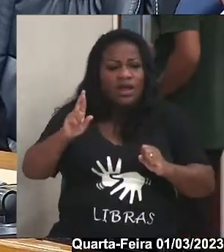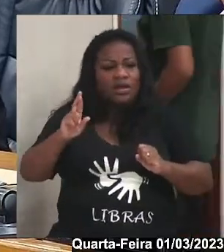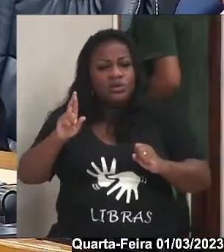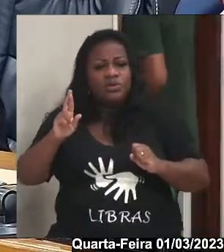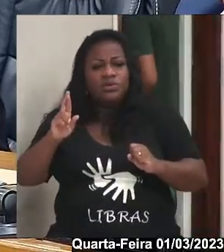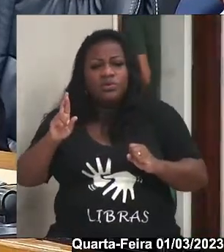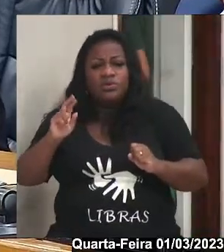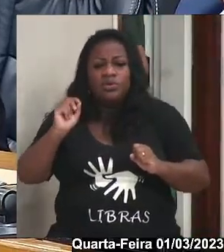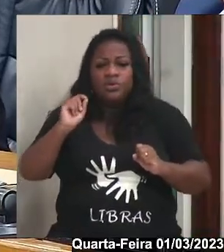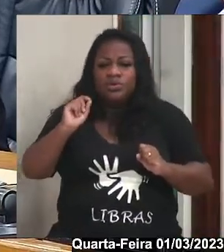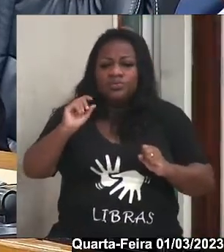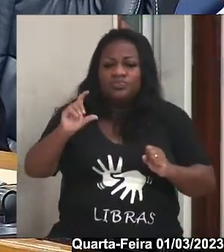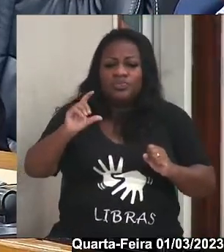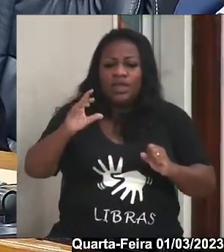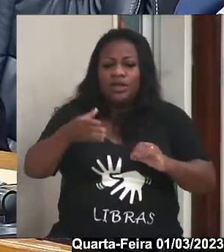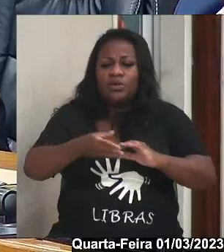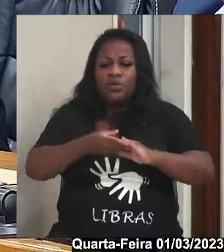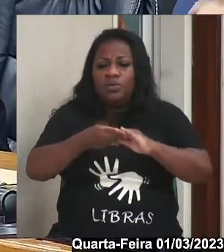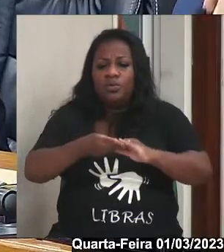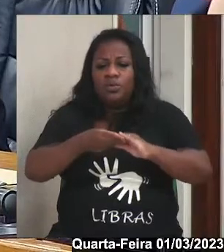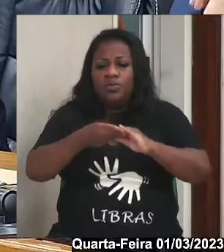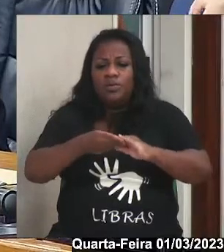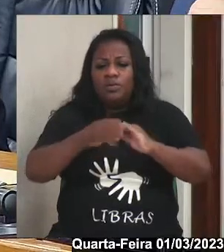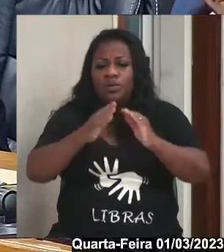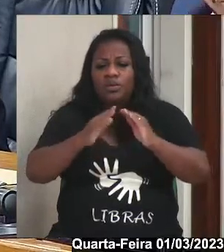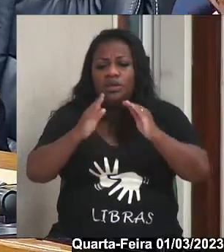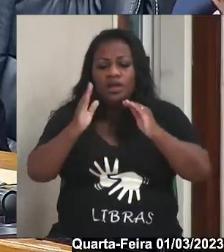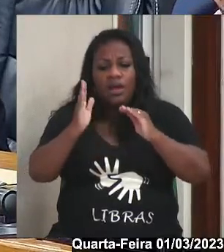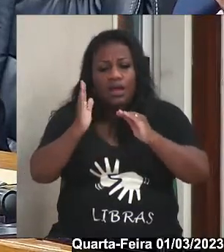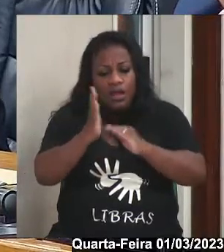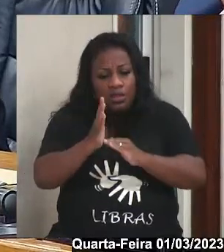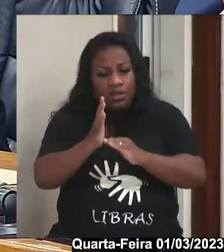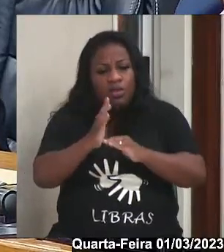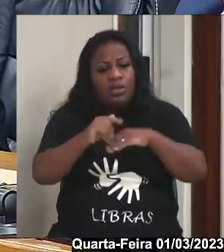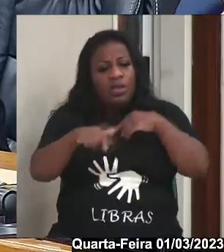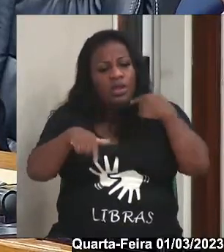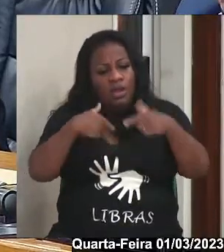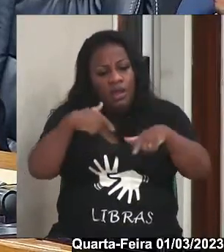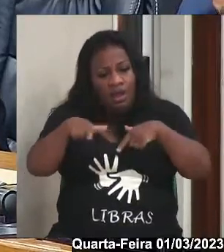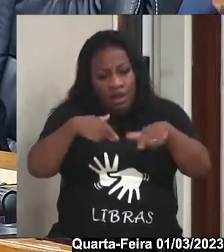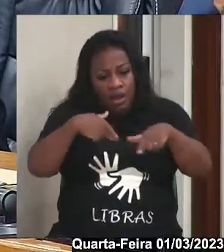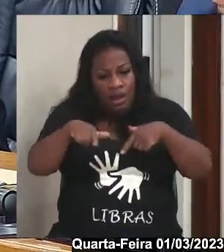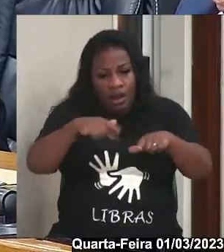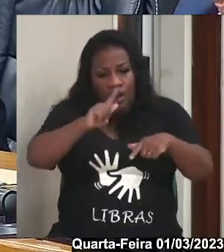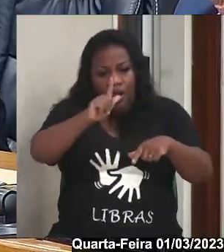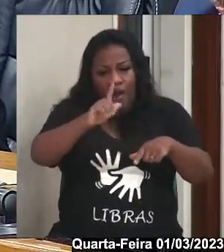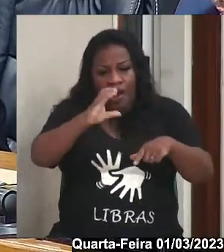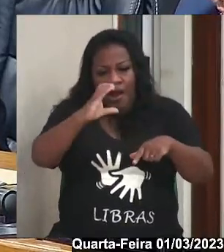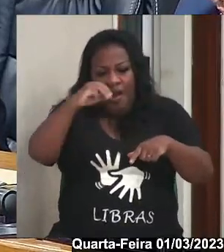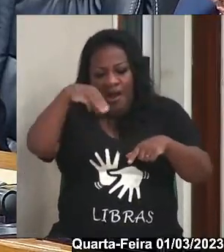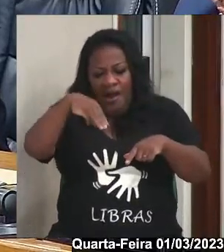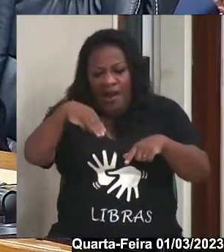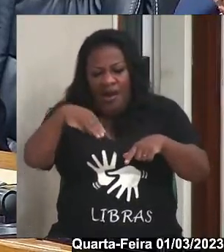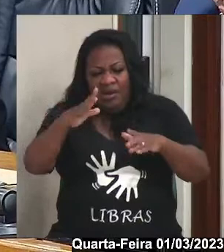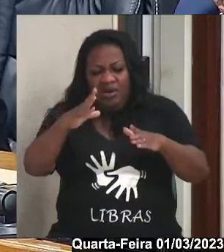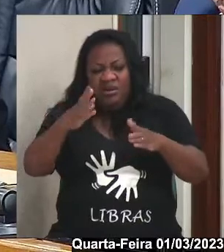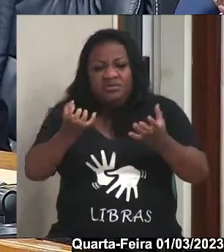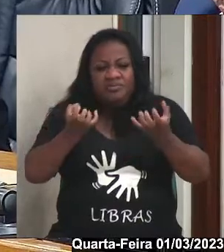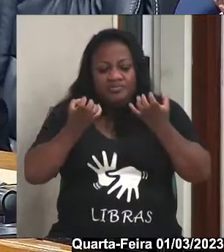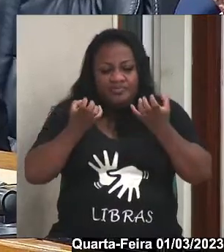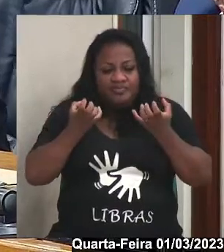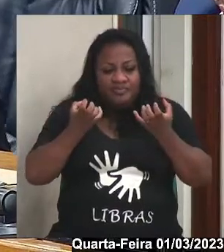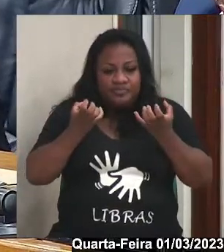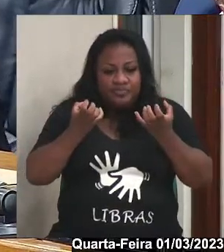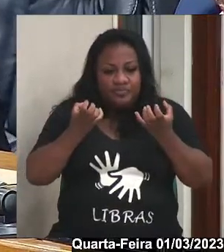tudo bem? Né? Quero cumprimentar aqui também o funcionário e o GCM da nossa casa.